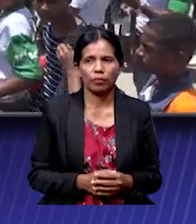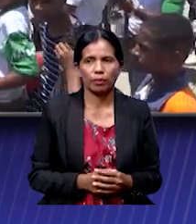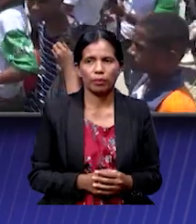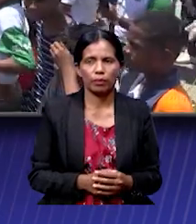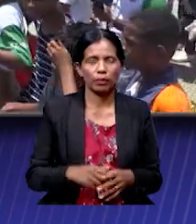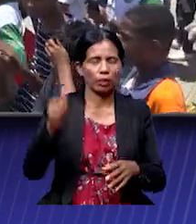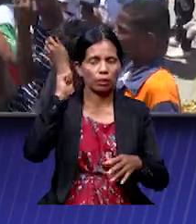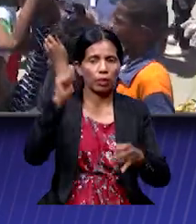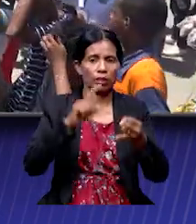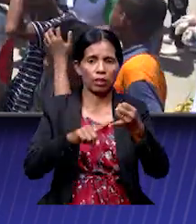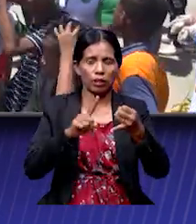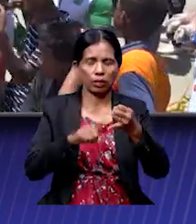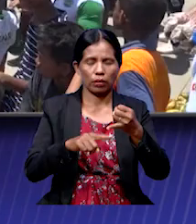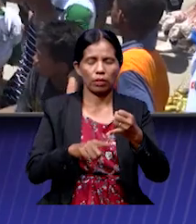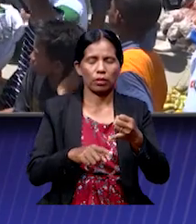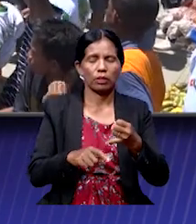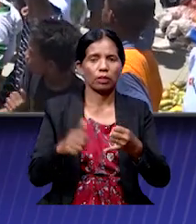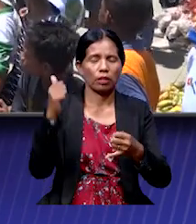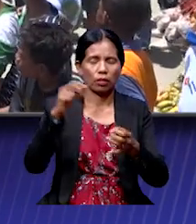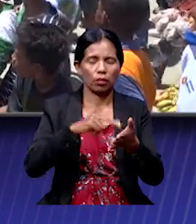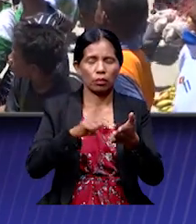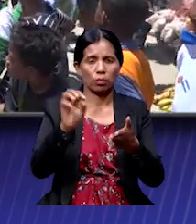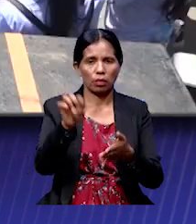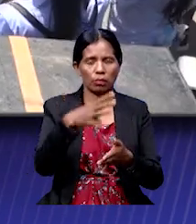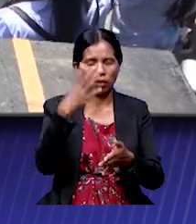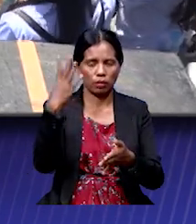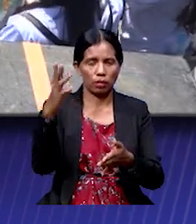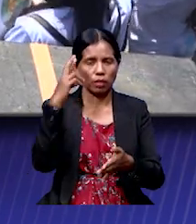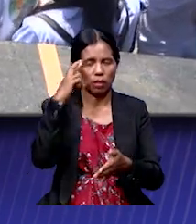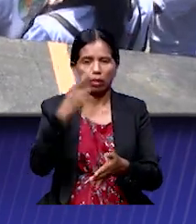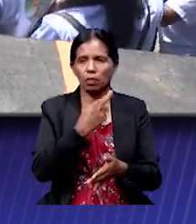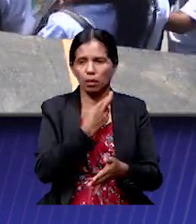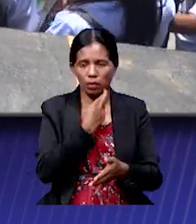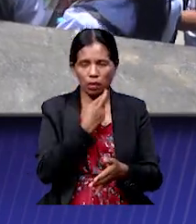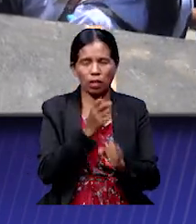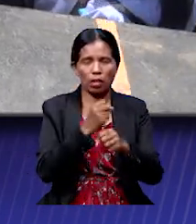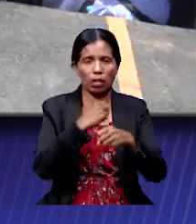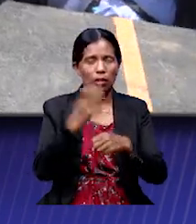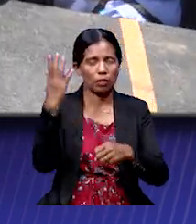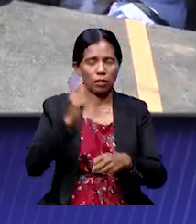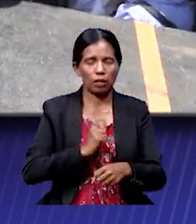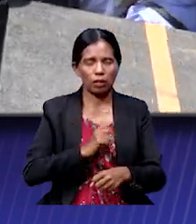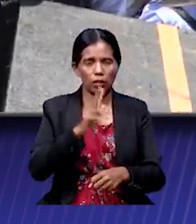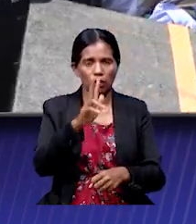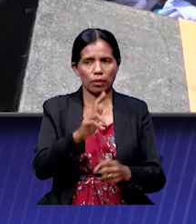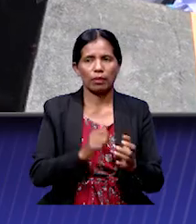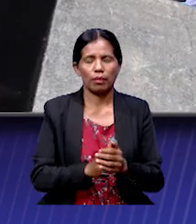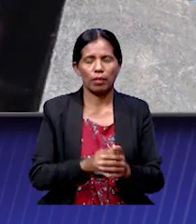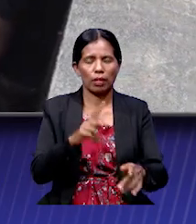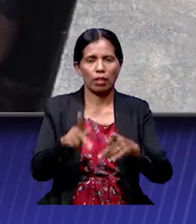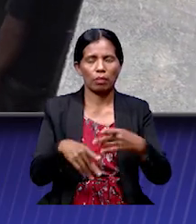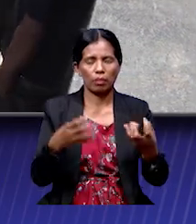Kampanye igus kandidatu presiden di Republika Hunumeru Sorteu Sanulur Singhat Zeram Sorta ne halau ia tes tolu dili. Parante militante